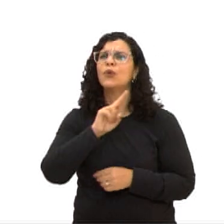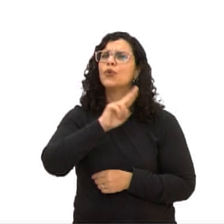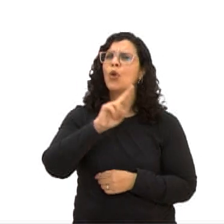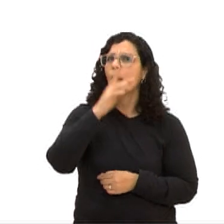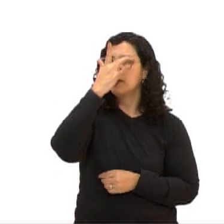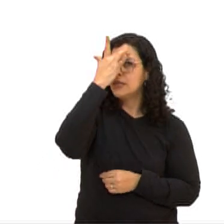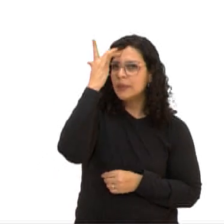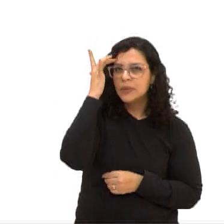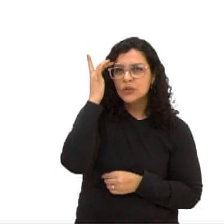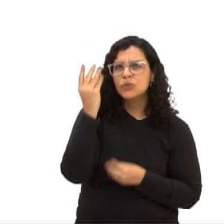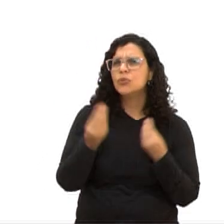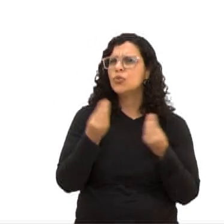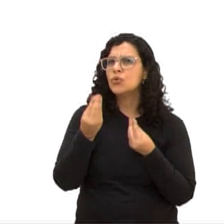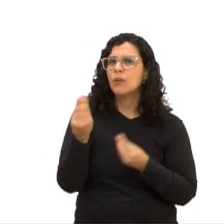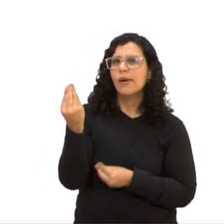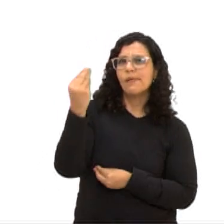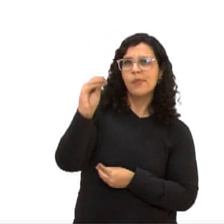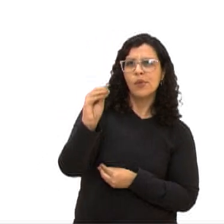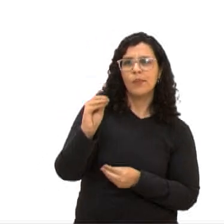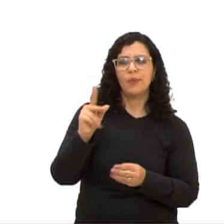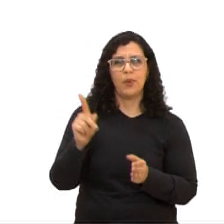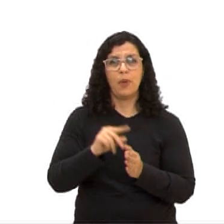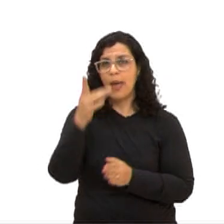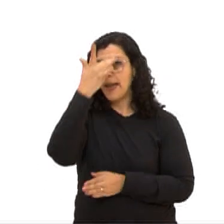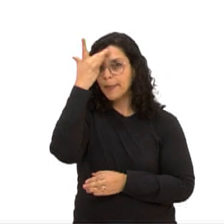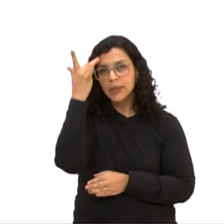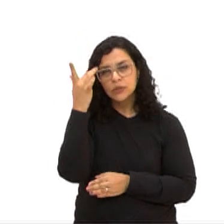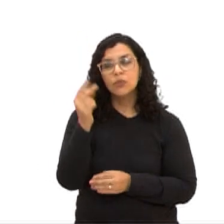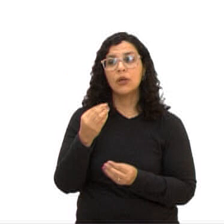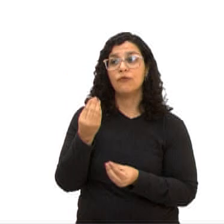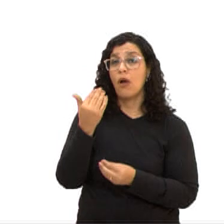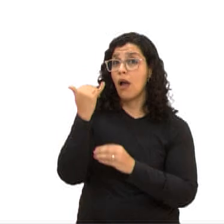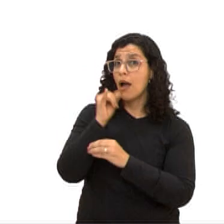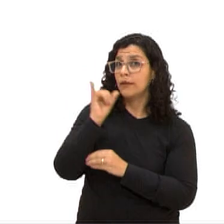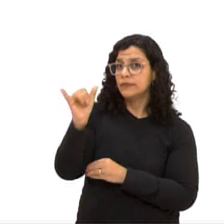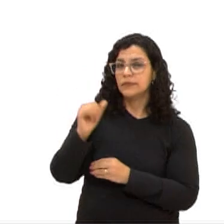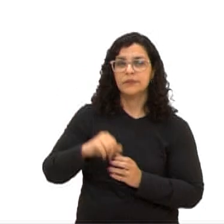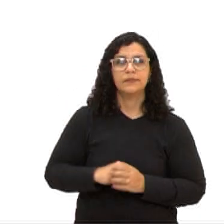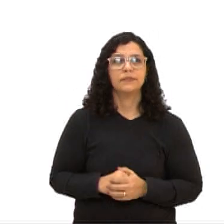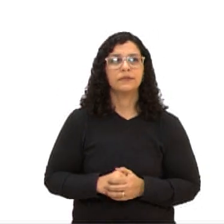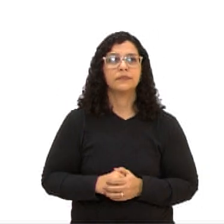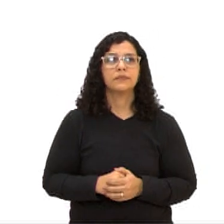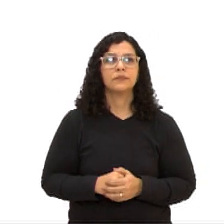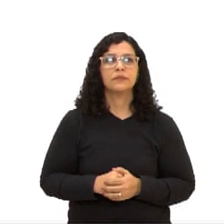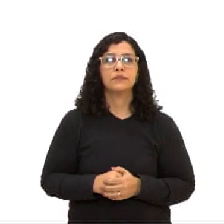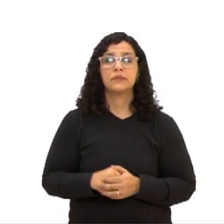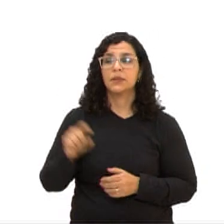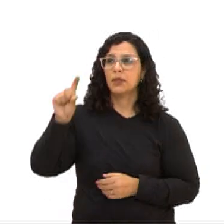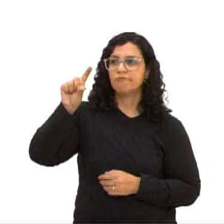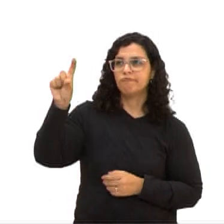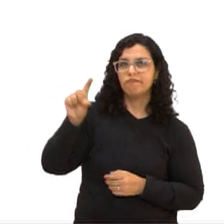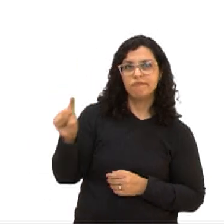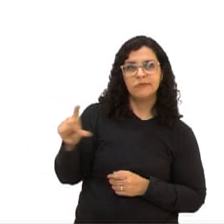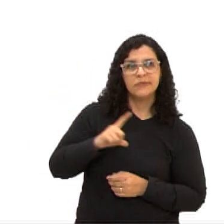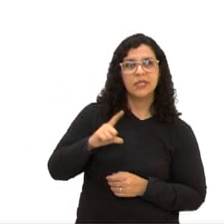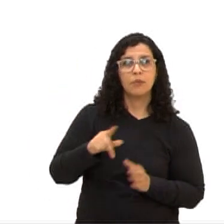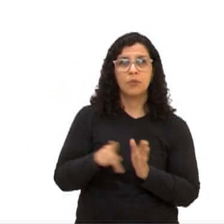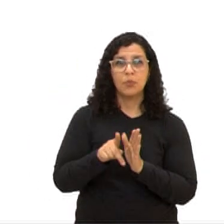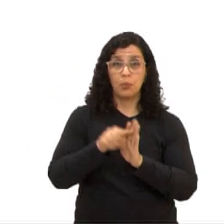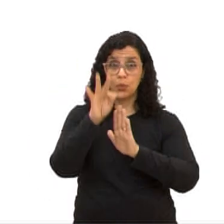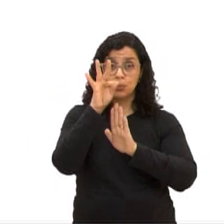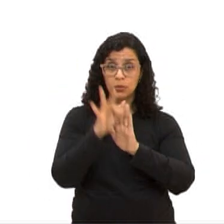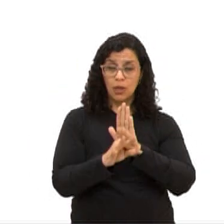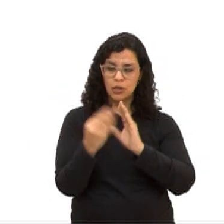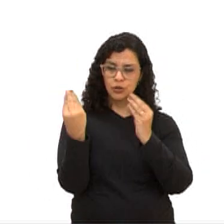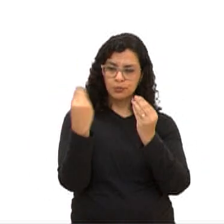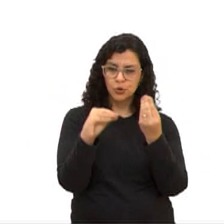nome ali de quem vai receber, né? O receptor é quem vai receber esse bilhete. Temos o cuerpo del texto, a mensagem, então